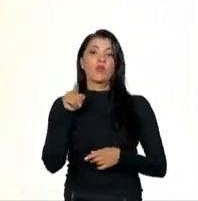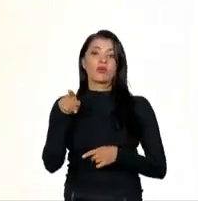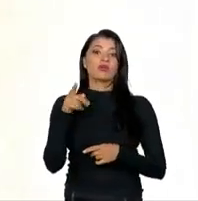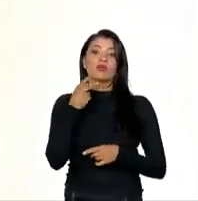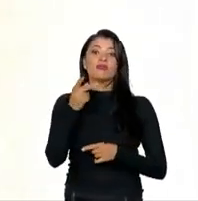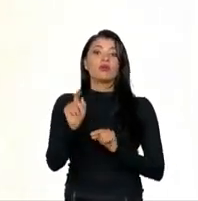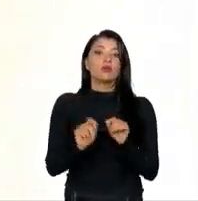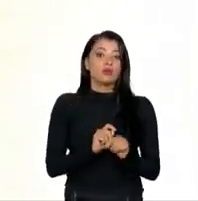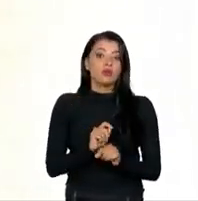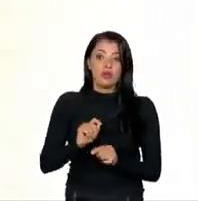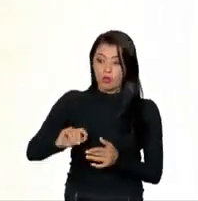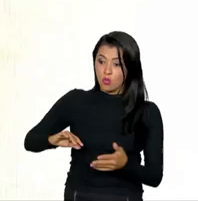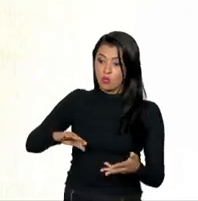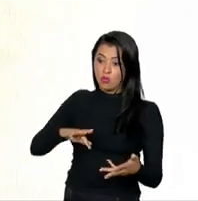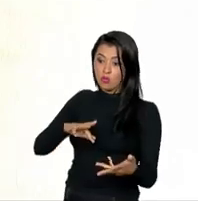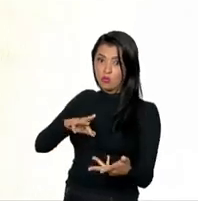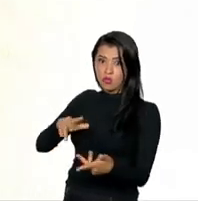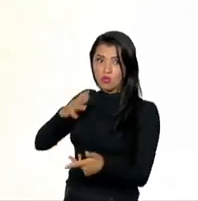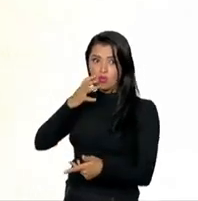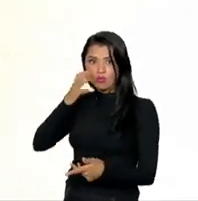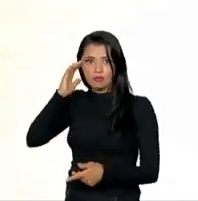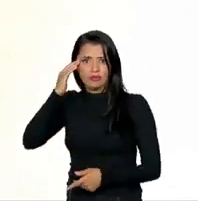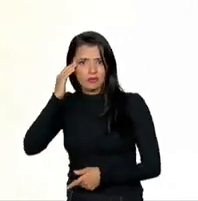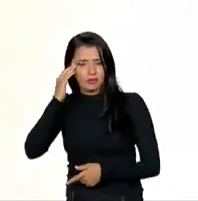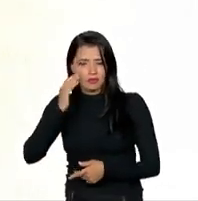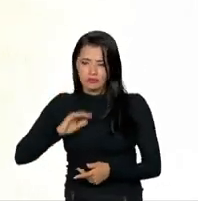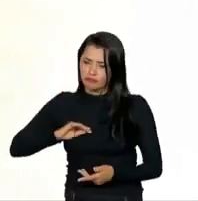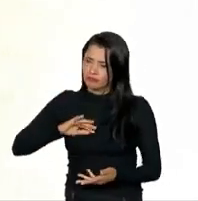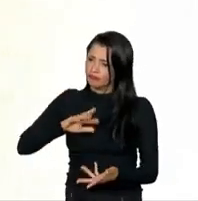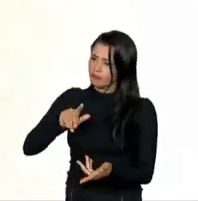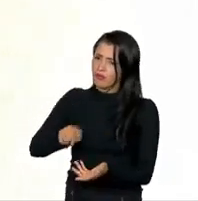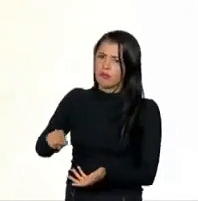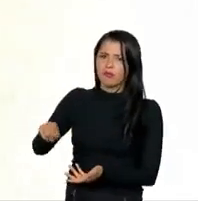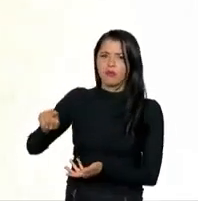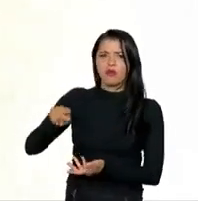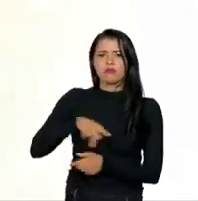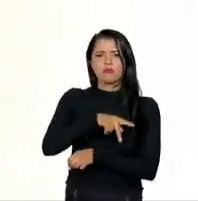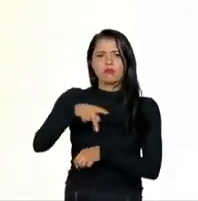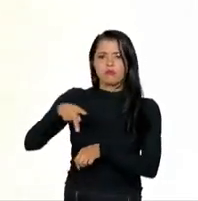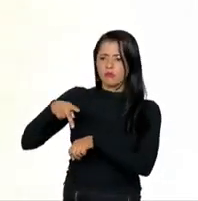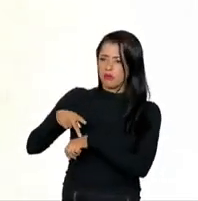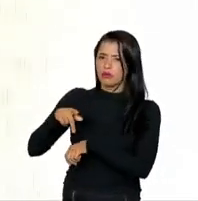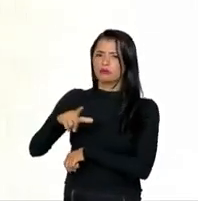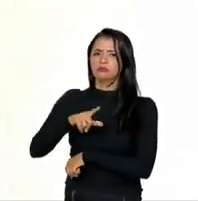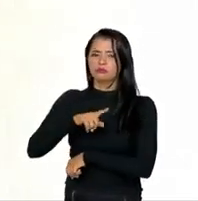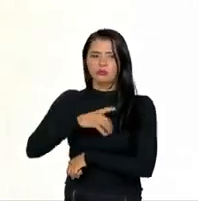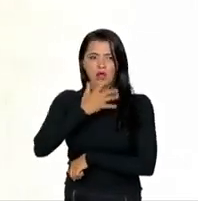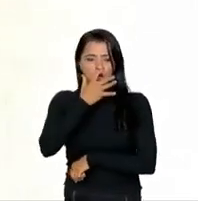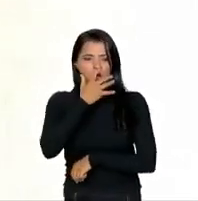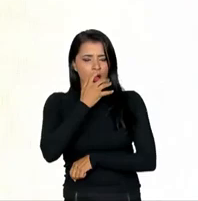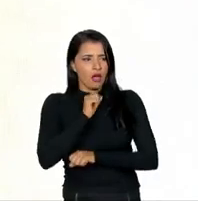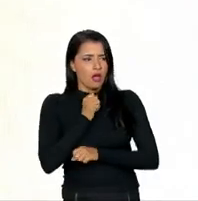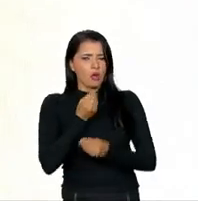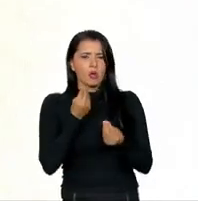é que o mundo inteiro, cada país, tenha